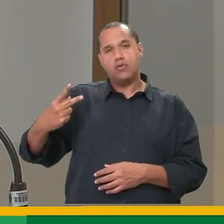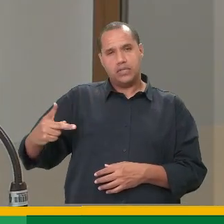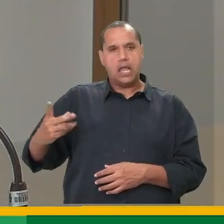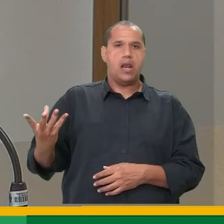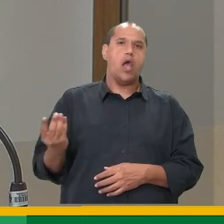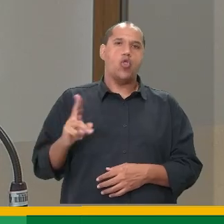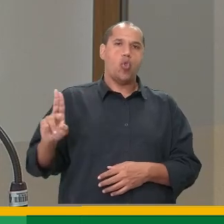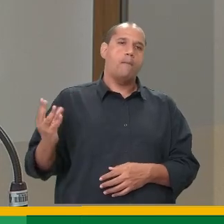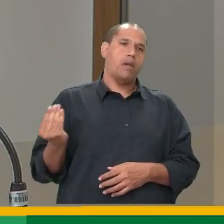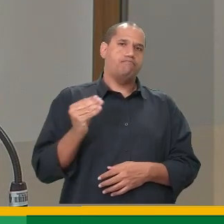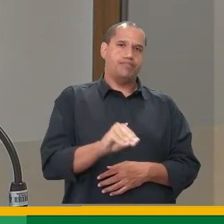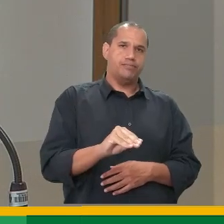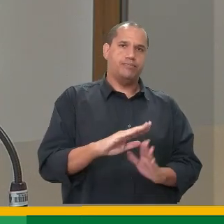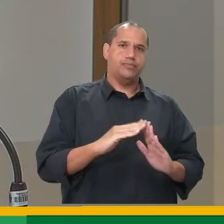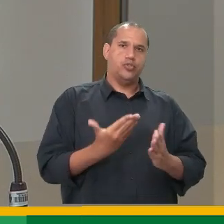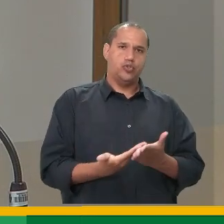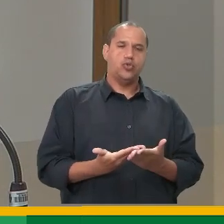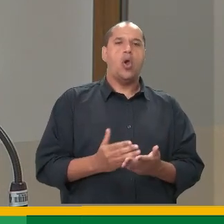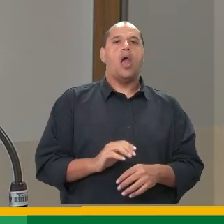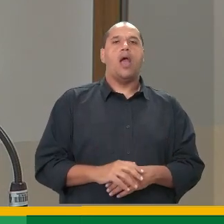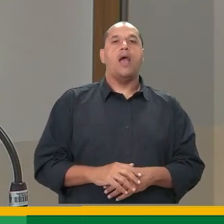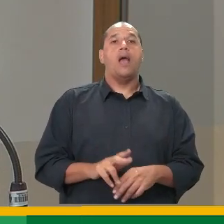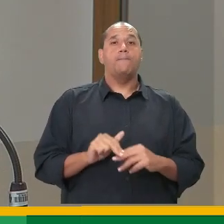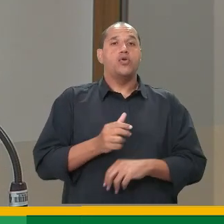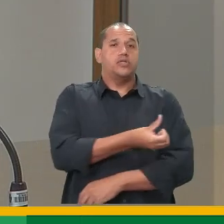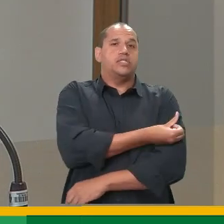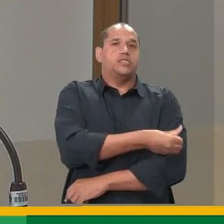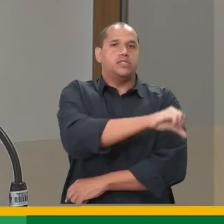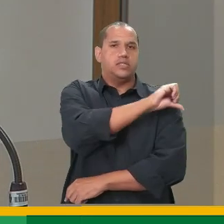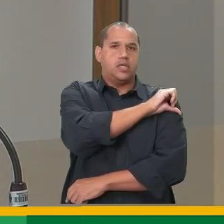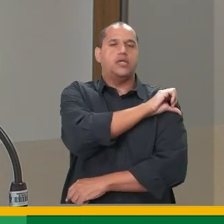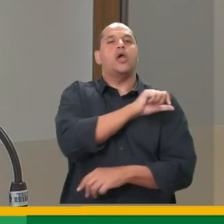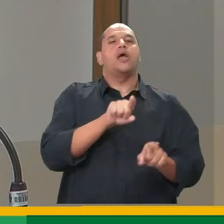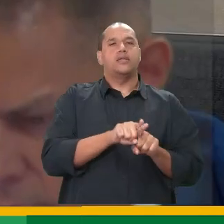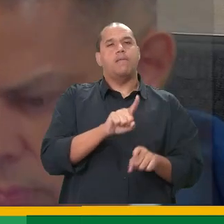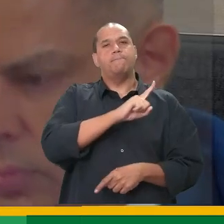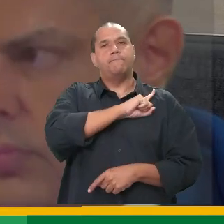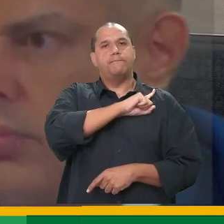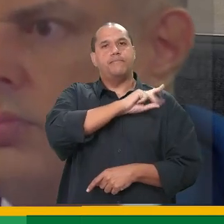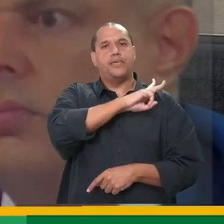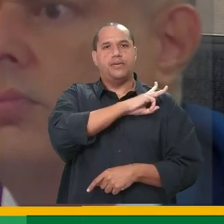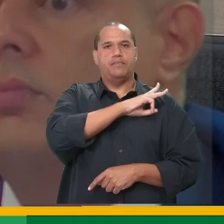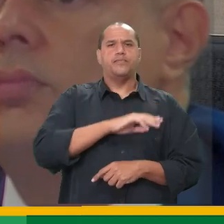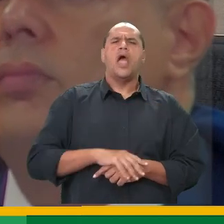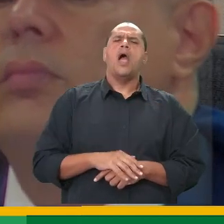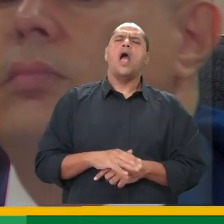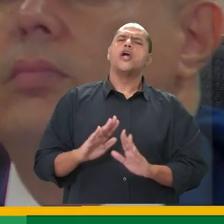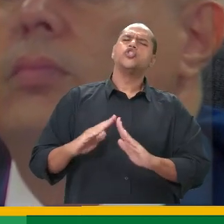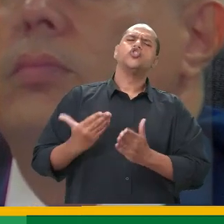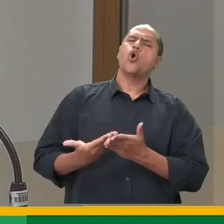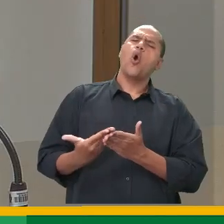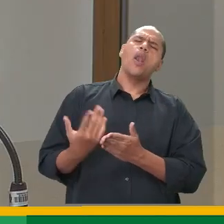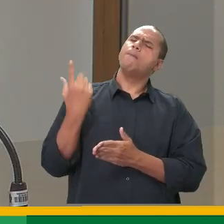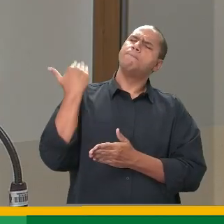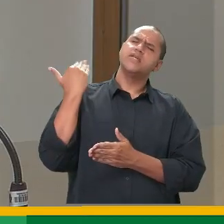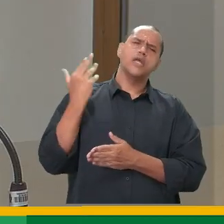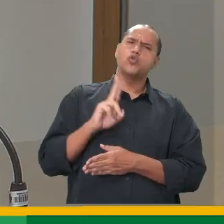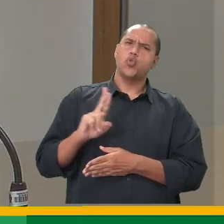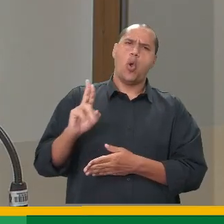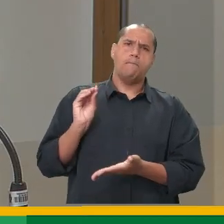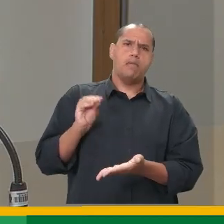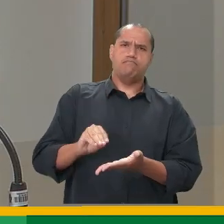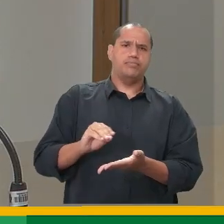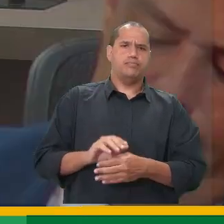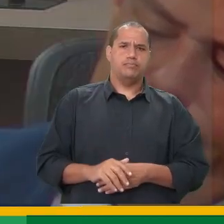sexto ao nono ano do Ensino Fundamental e da primeira a terceira série do Ensino Médio e o nome que tinha sido dado anteriormente como ficou não tinha porque Escola